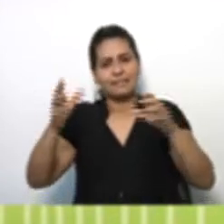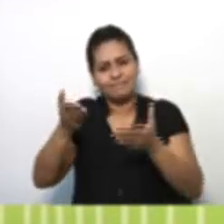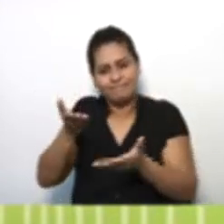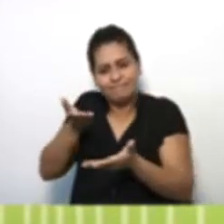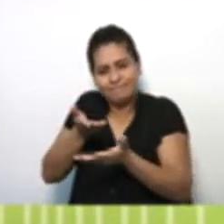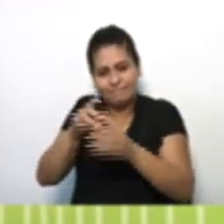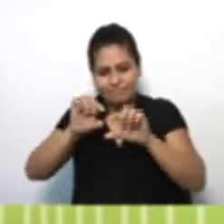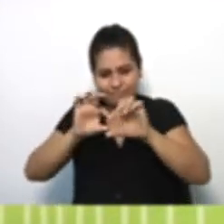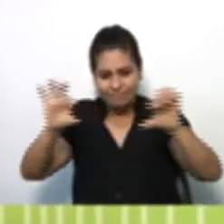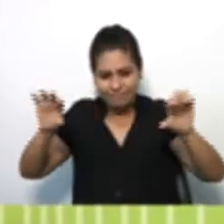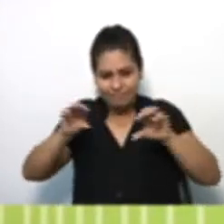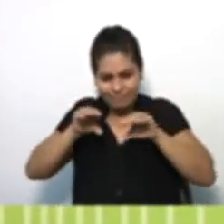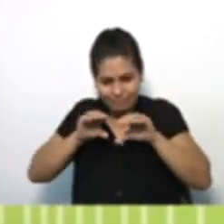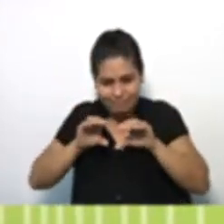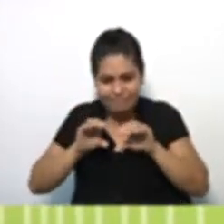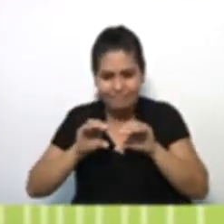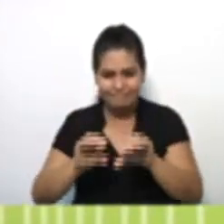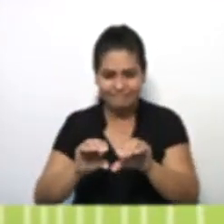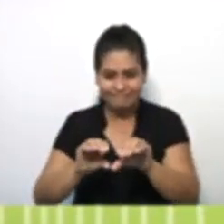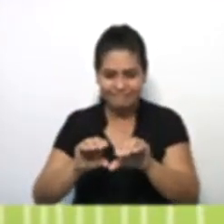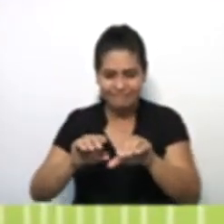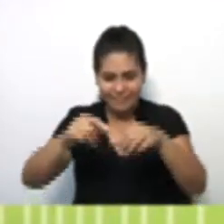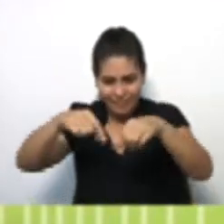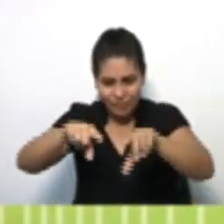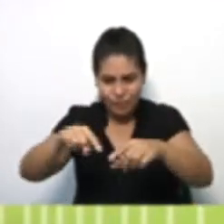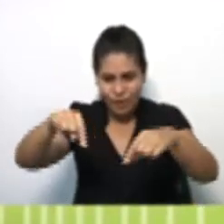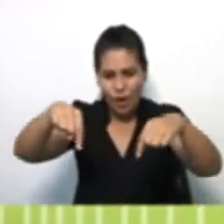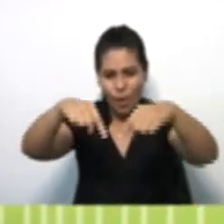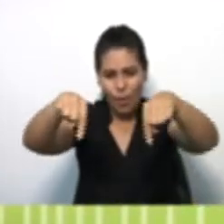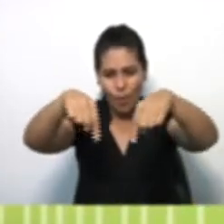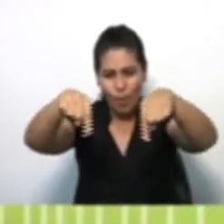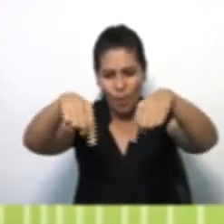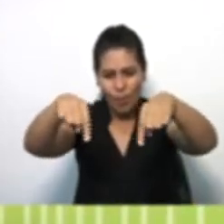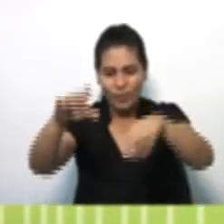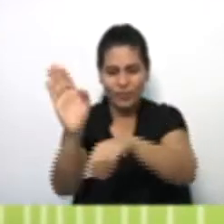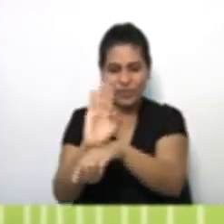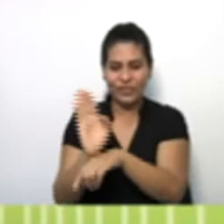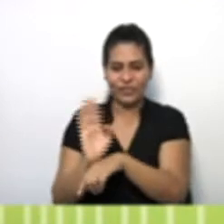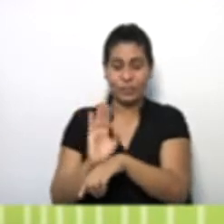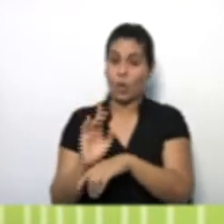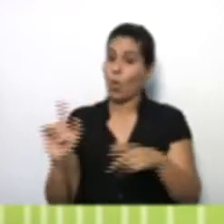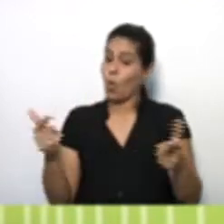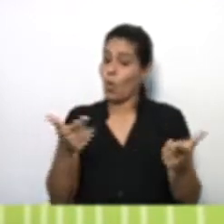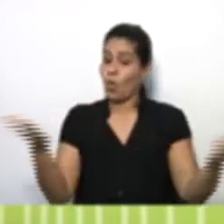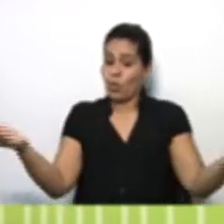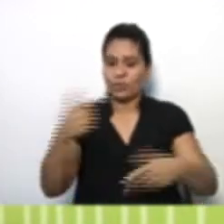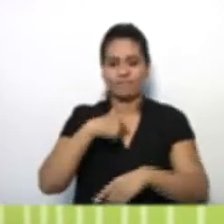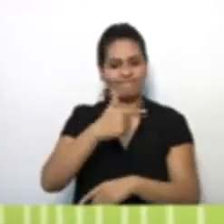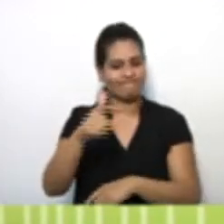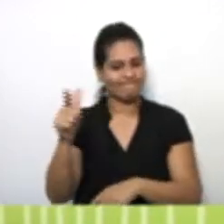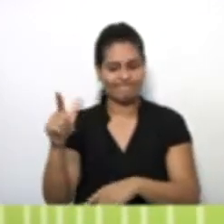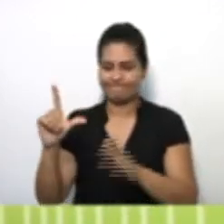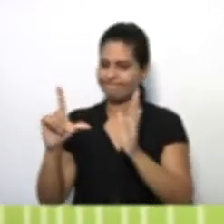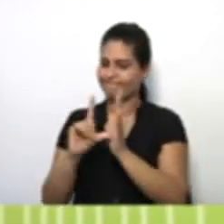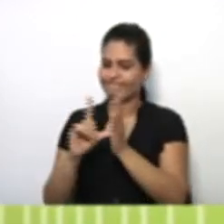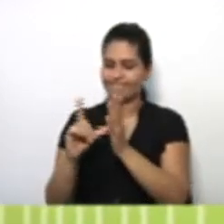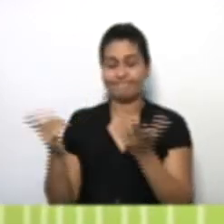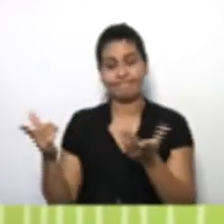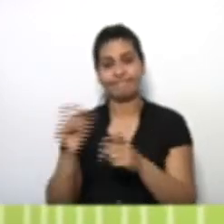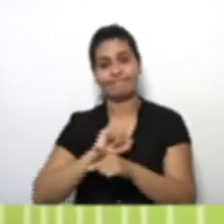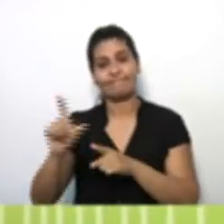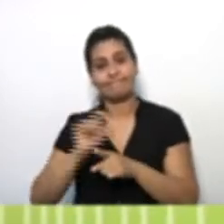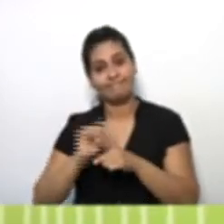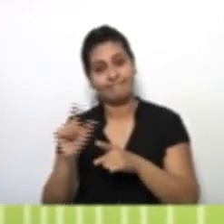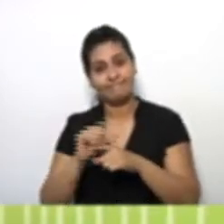colocadas nesse videocassete para você assistir um filme. Geralmente você ia numa locadora, hoje quase não existem mais locadores, né? E ia